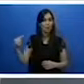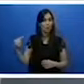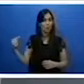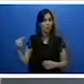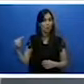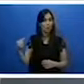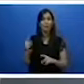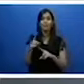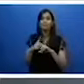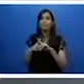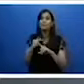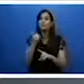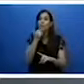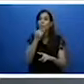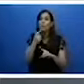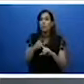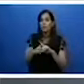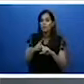que multiplica